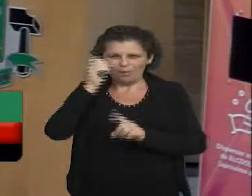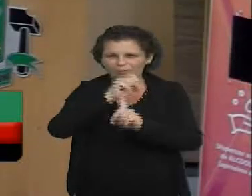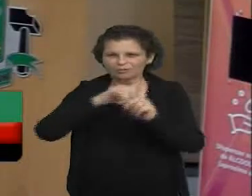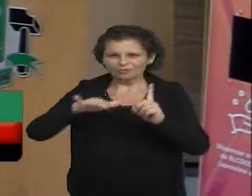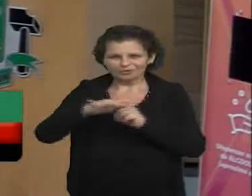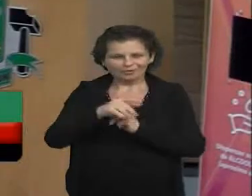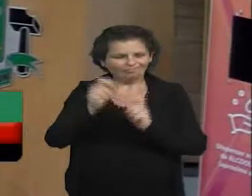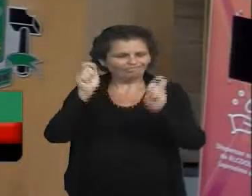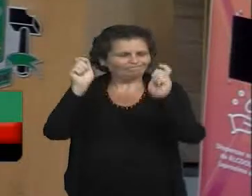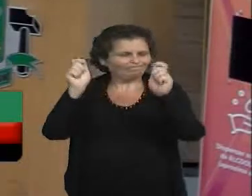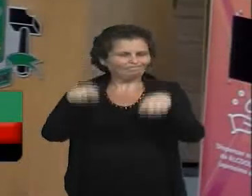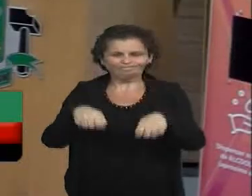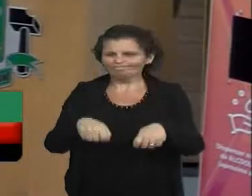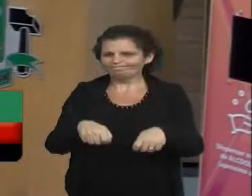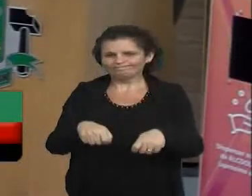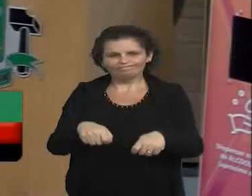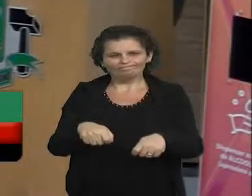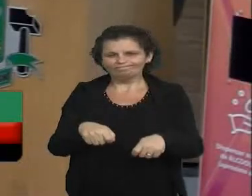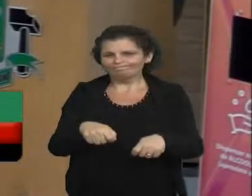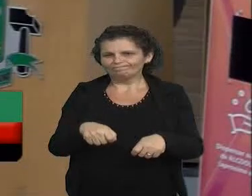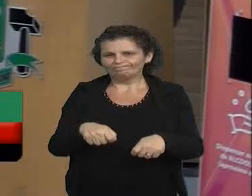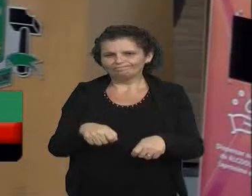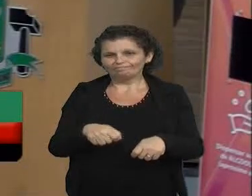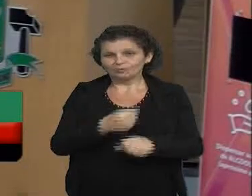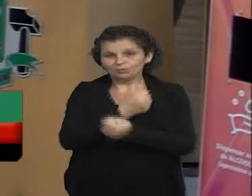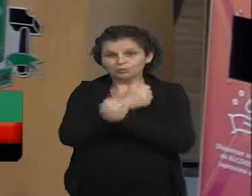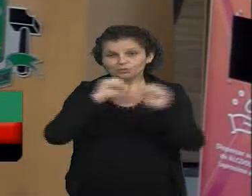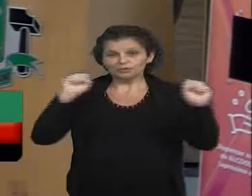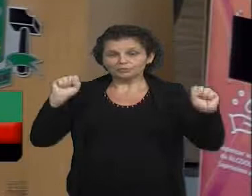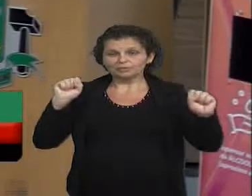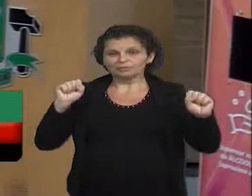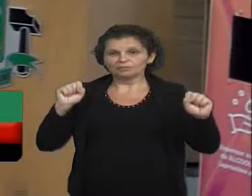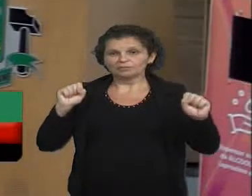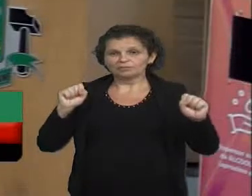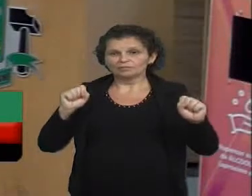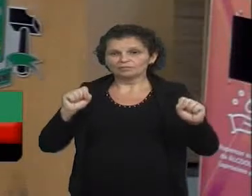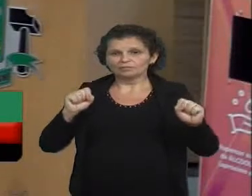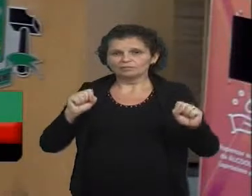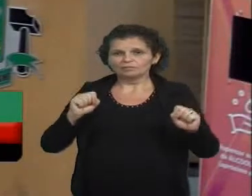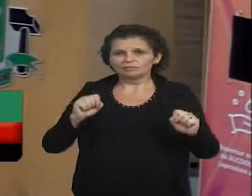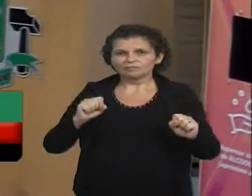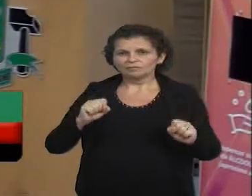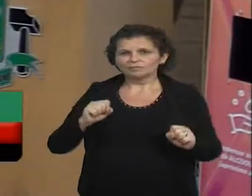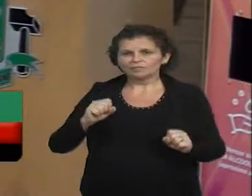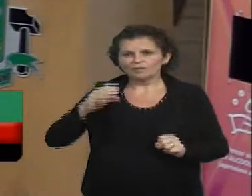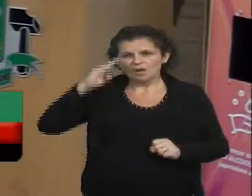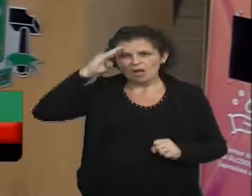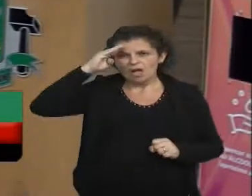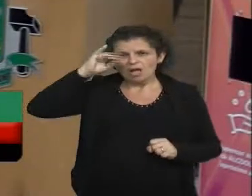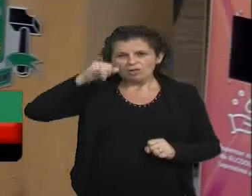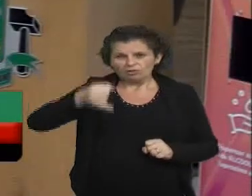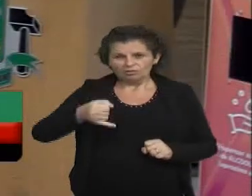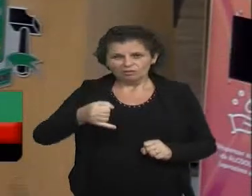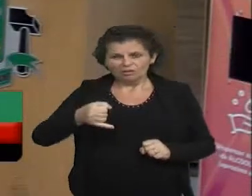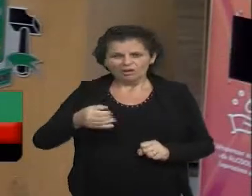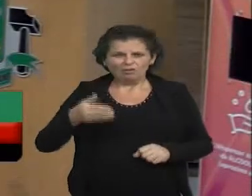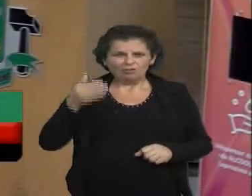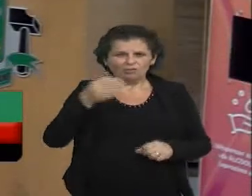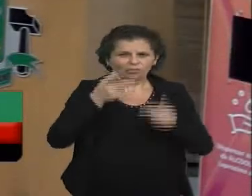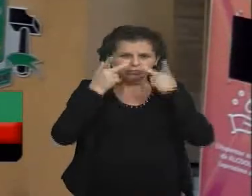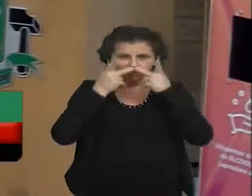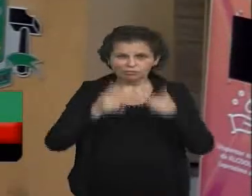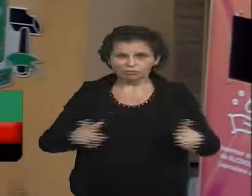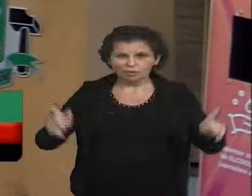desse. Não tem recuperação. Vereador Josias, eu vou no shopping, por exemplo, Josias, e eu tenho um menino